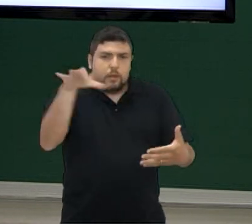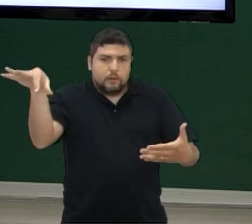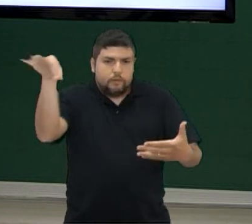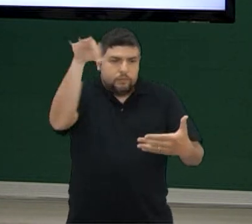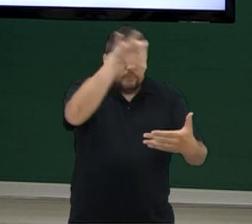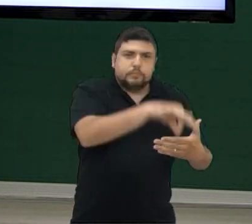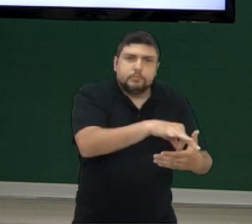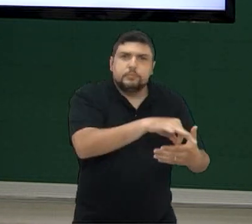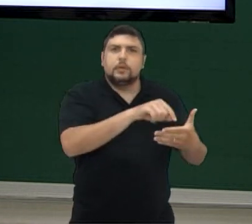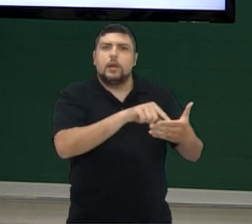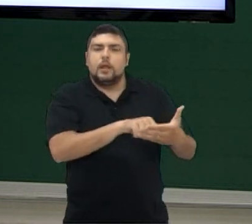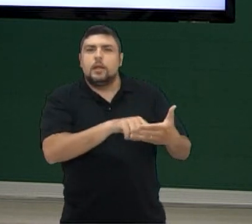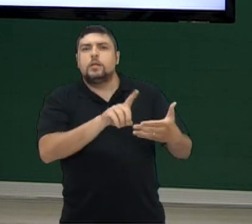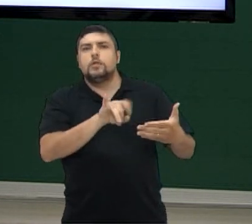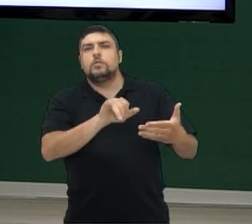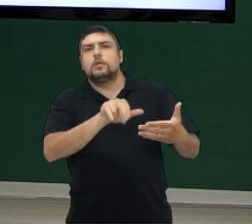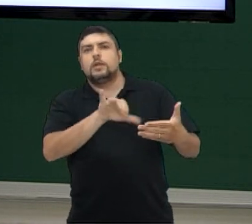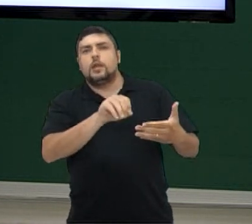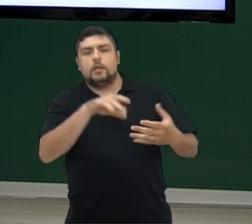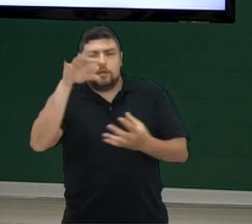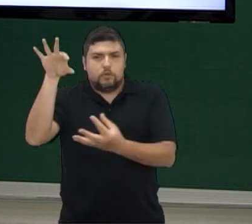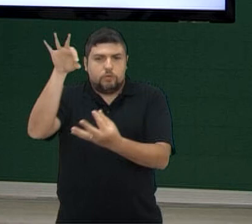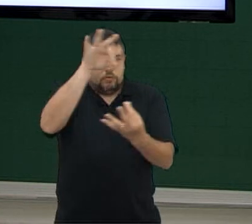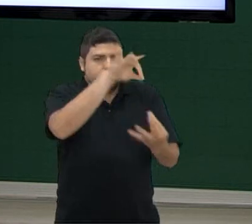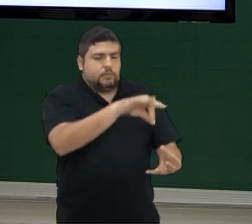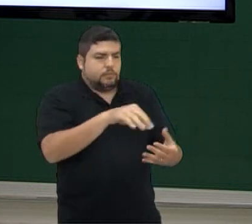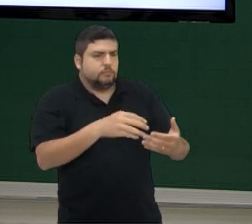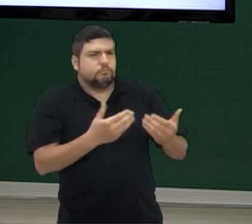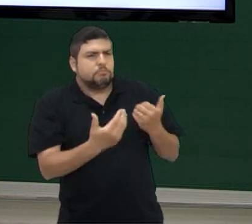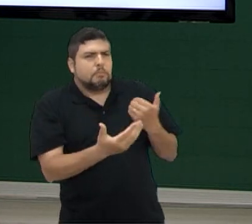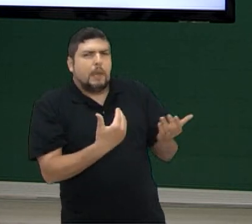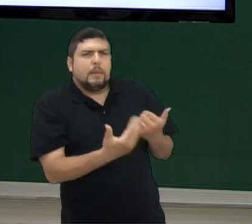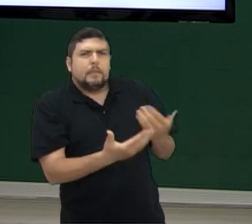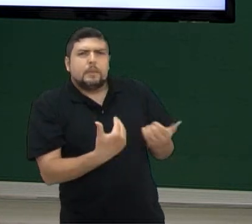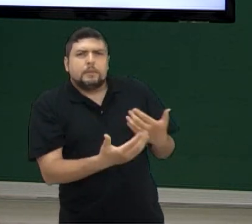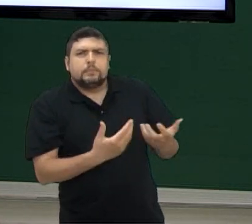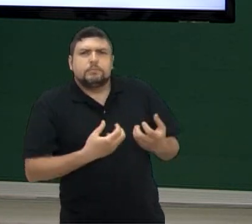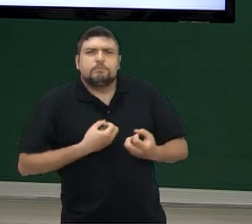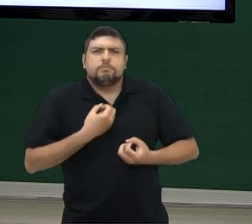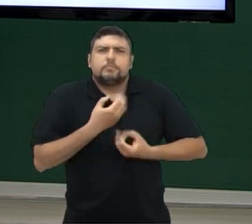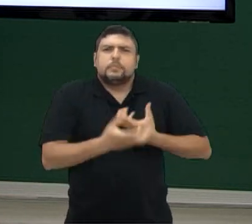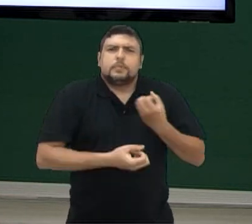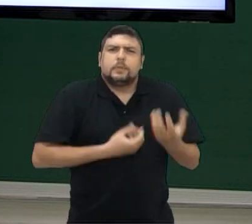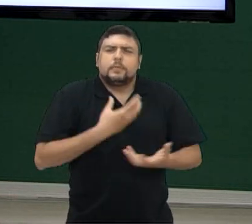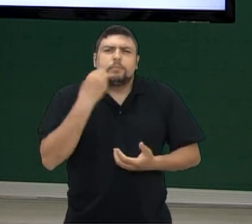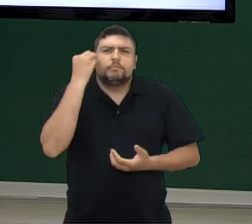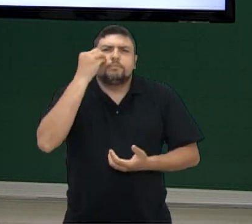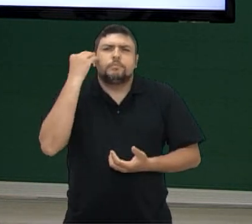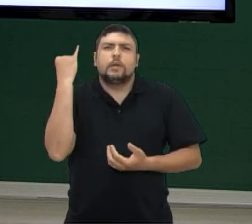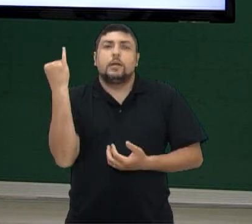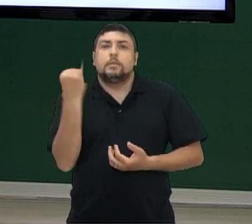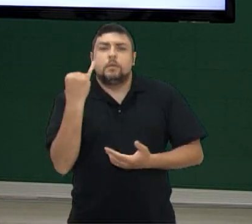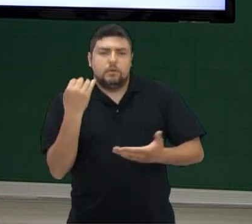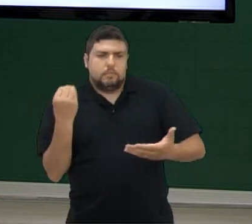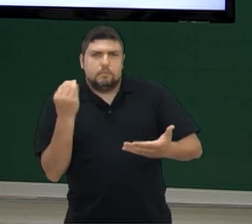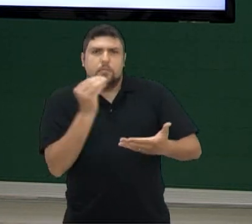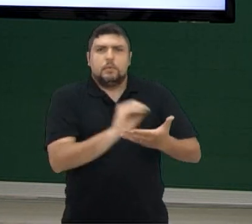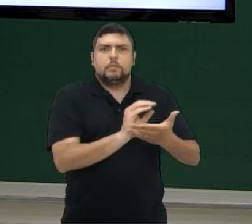esse hábito de realmente relatar ali todas as suas experiências ou as mais importantes num diário. Então, o diário é um